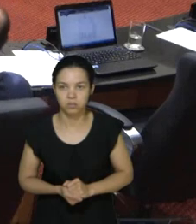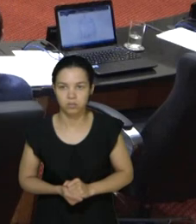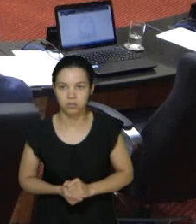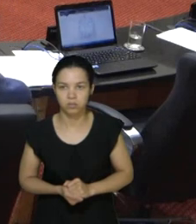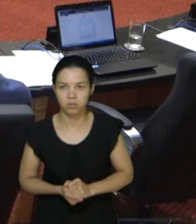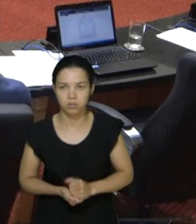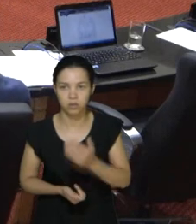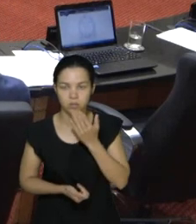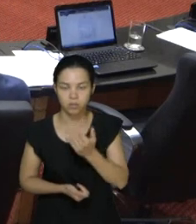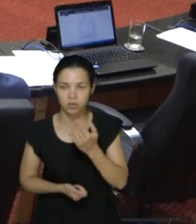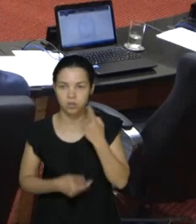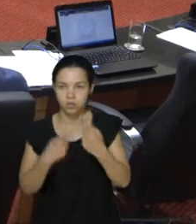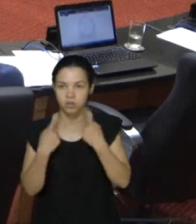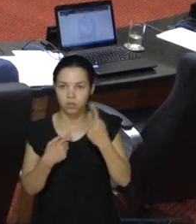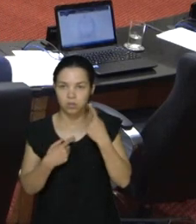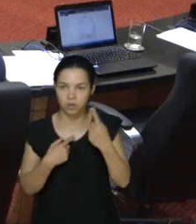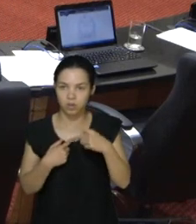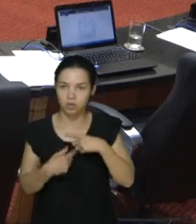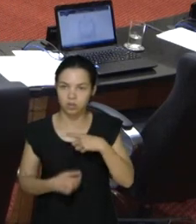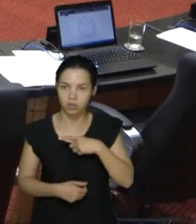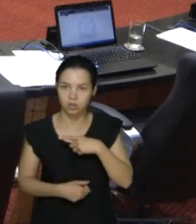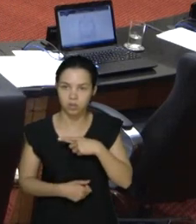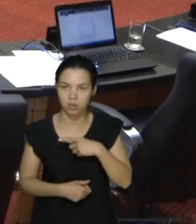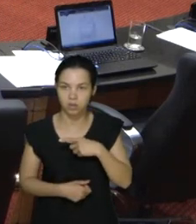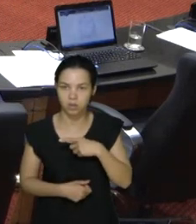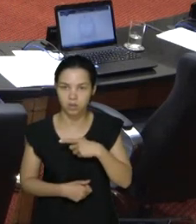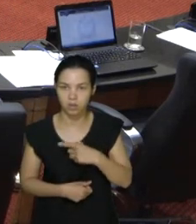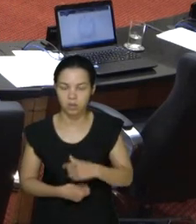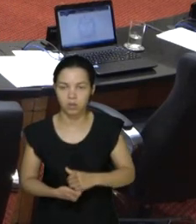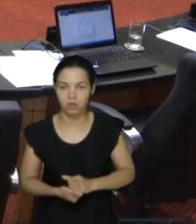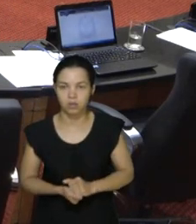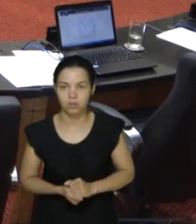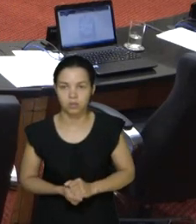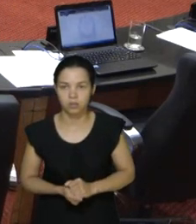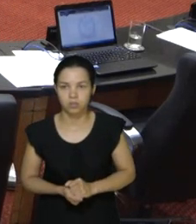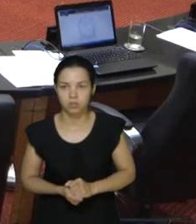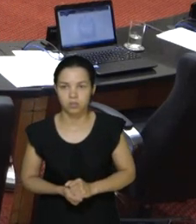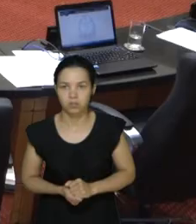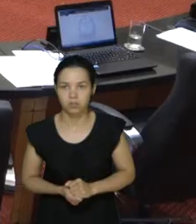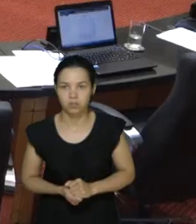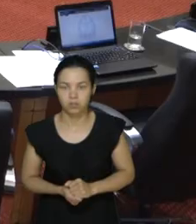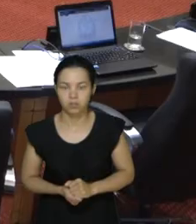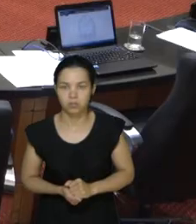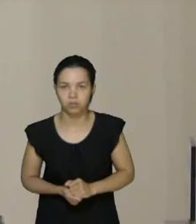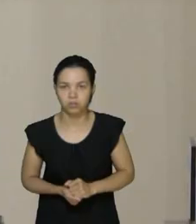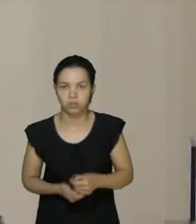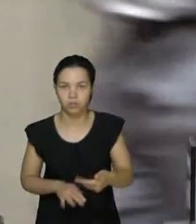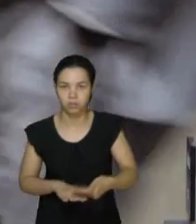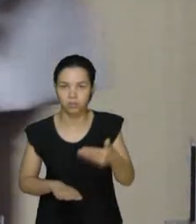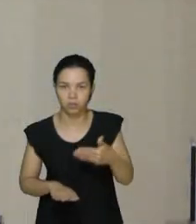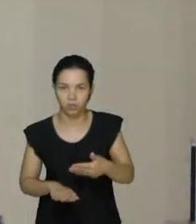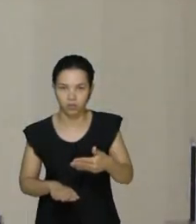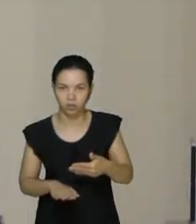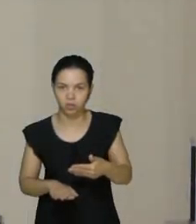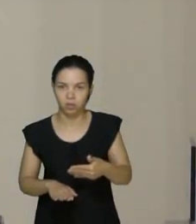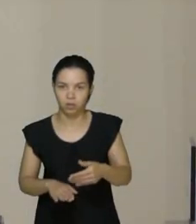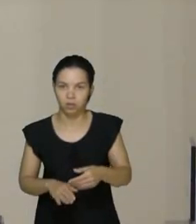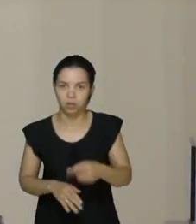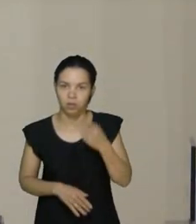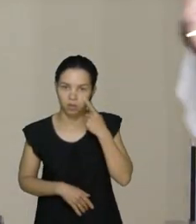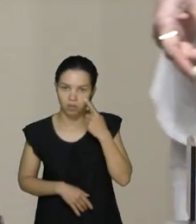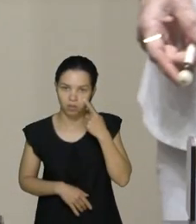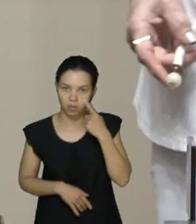Pedimos para que os deputados que estejam, tem alguns que estão aqui atrás, outros estão ali, para que possam fazer a